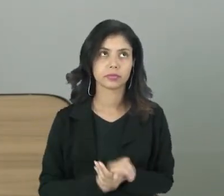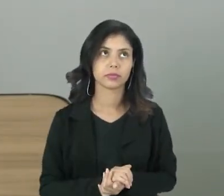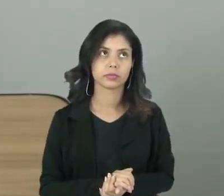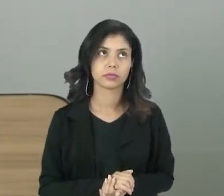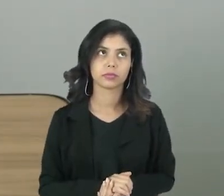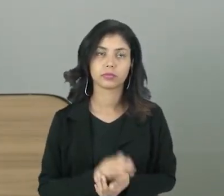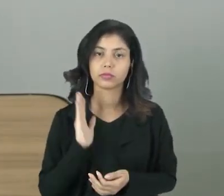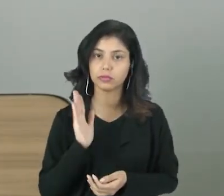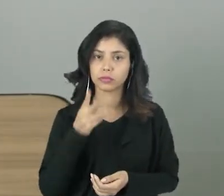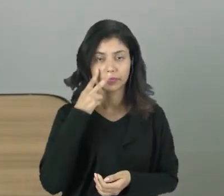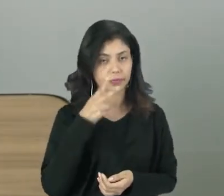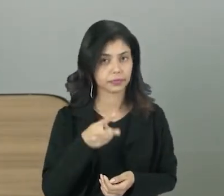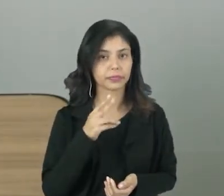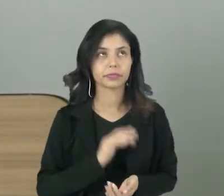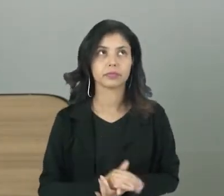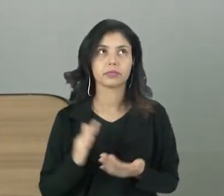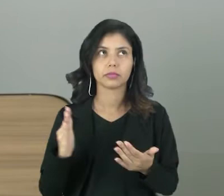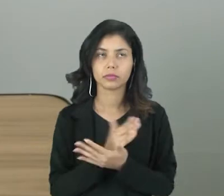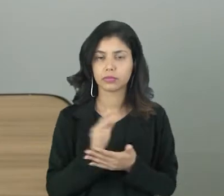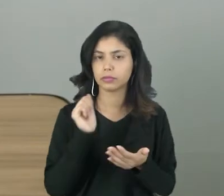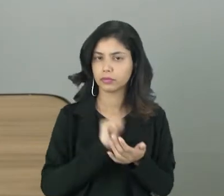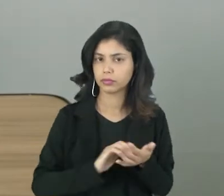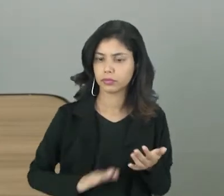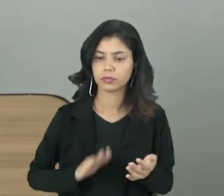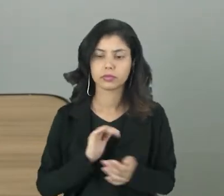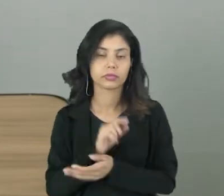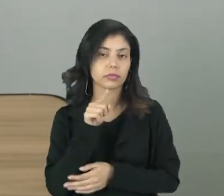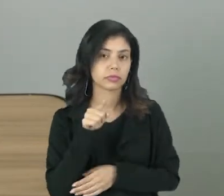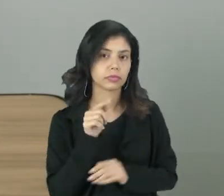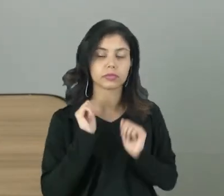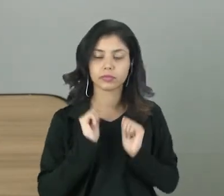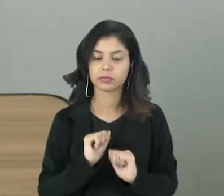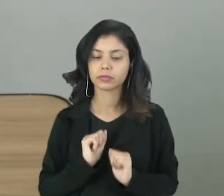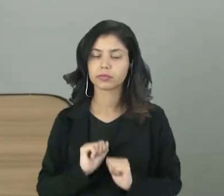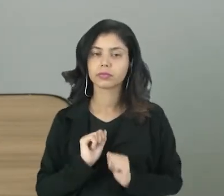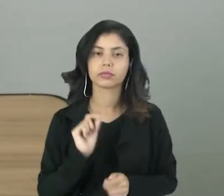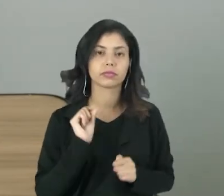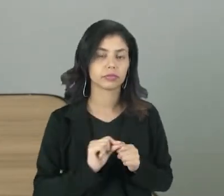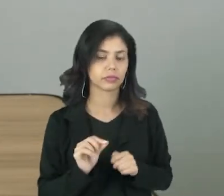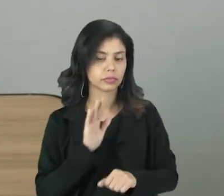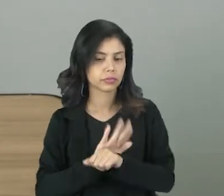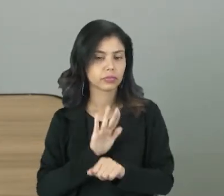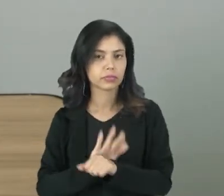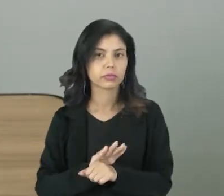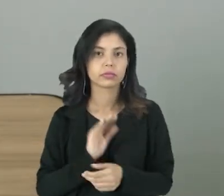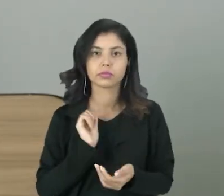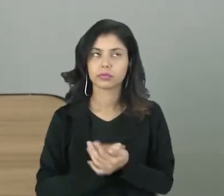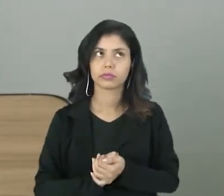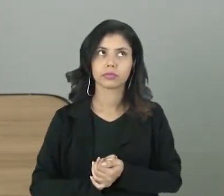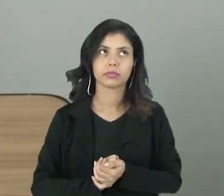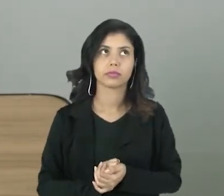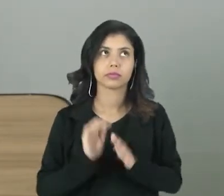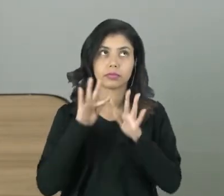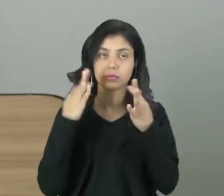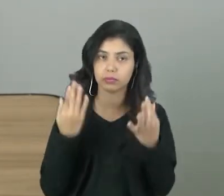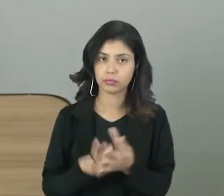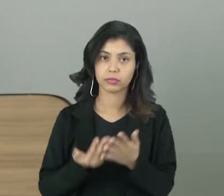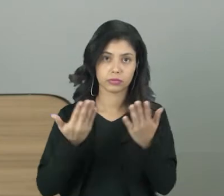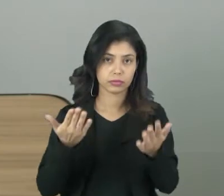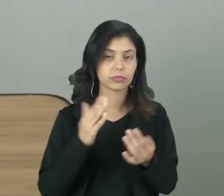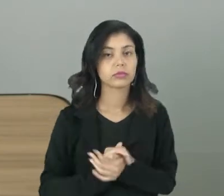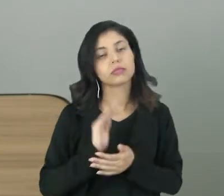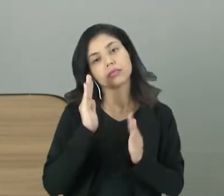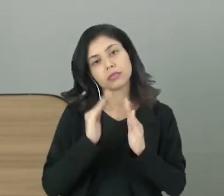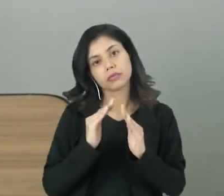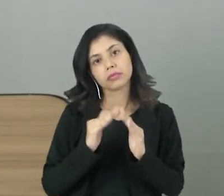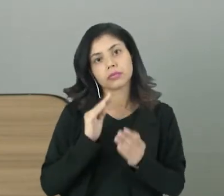que nós já vimos algumas atividades em que vocês podem estar auxiliando os familiares de